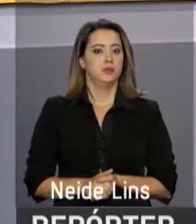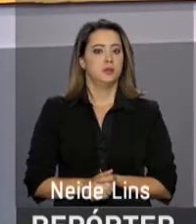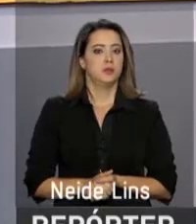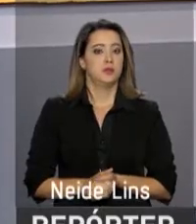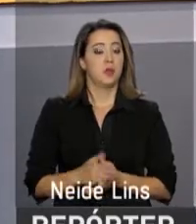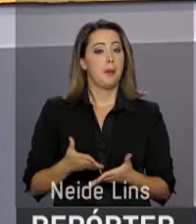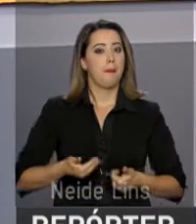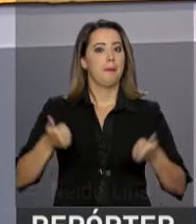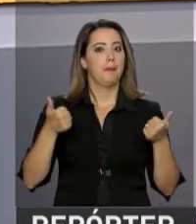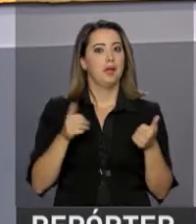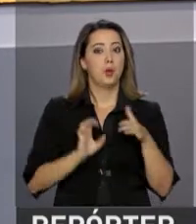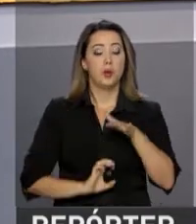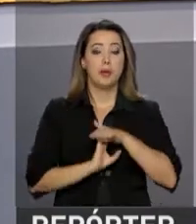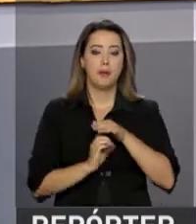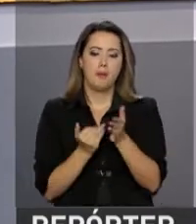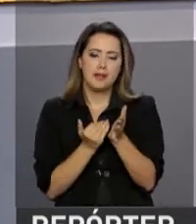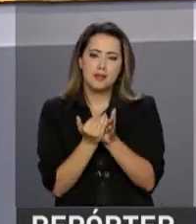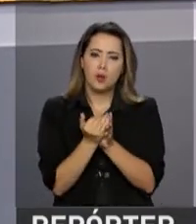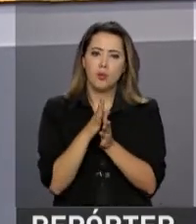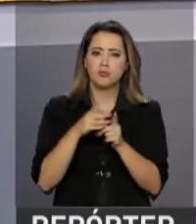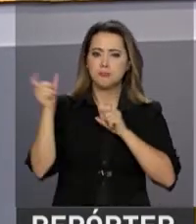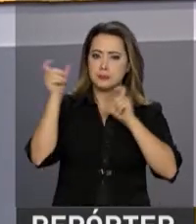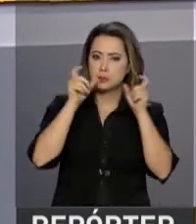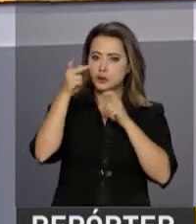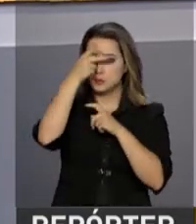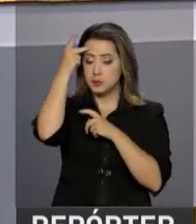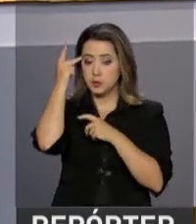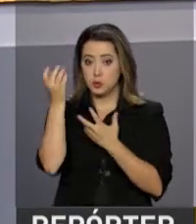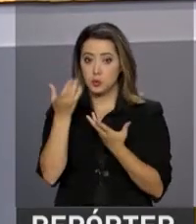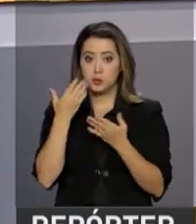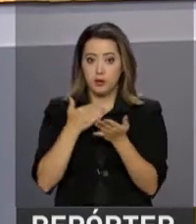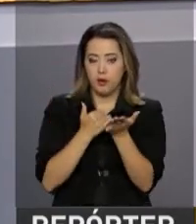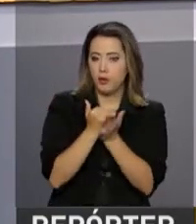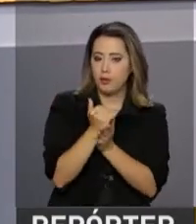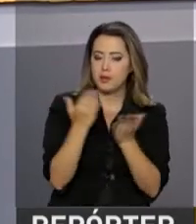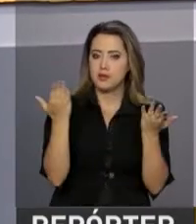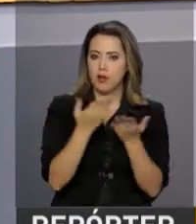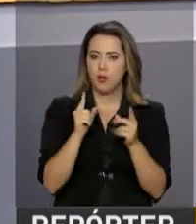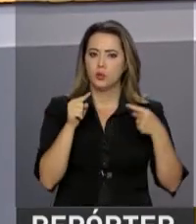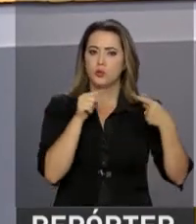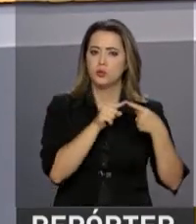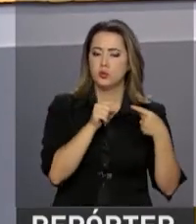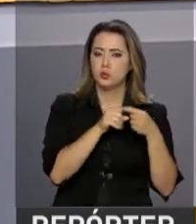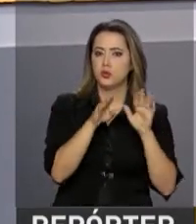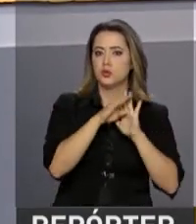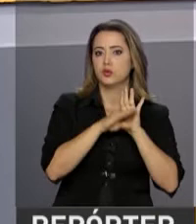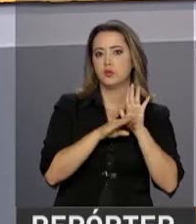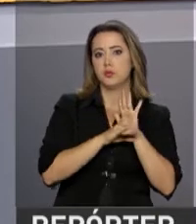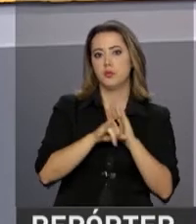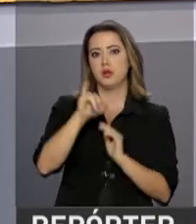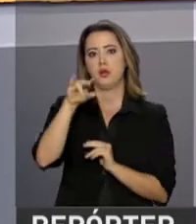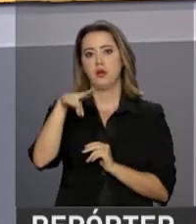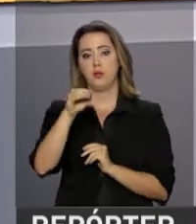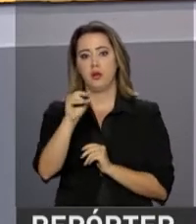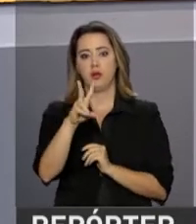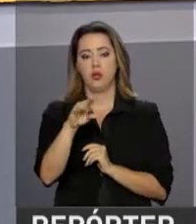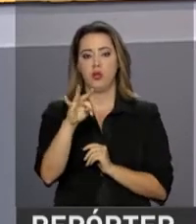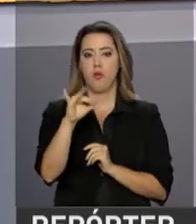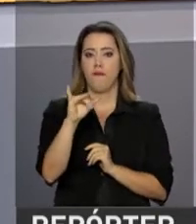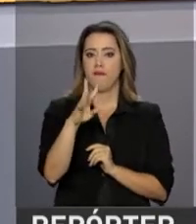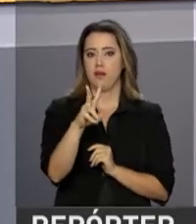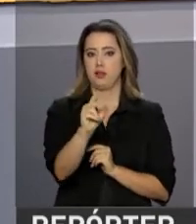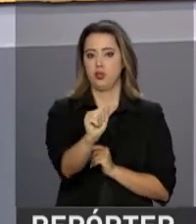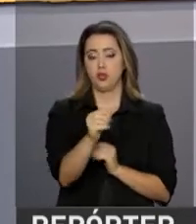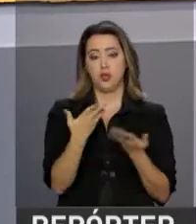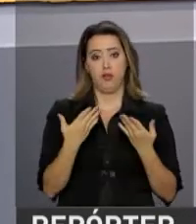status para atrair investidores é um dos objetivos do programa inovativo brasil uma parceria do ministério da indústria e comércio exterior